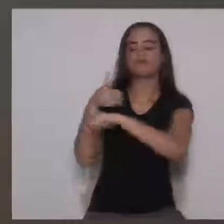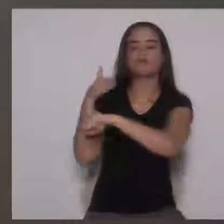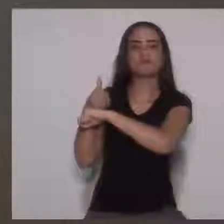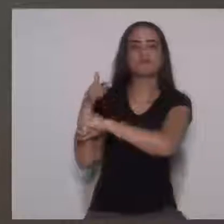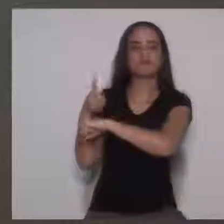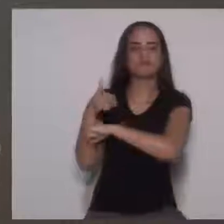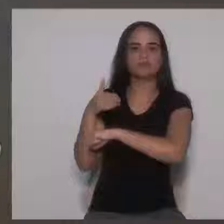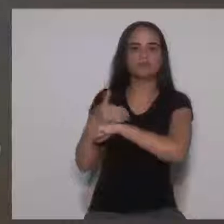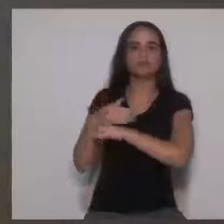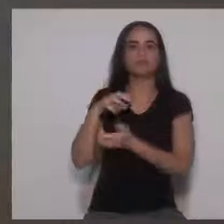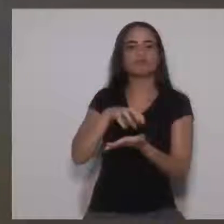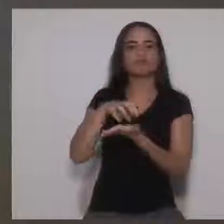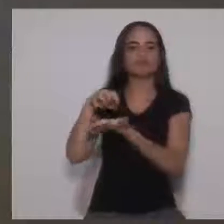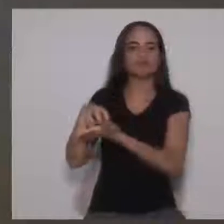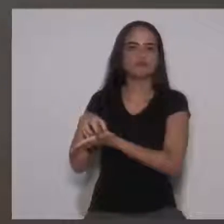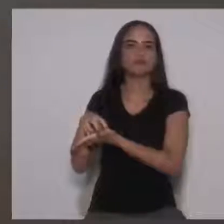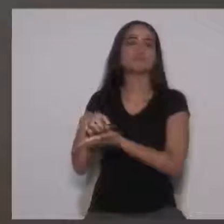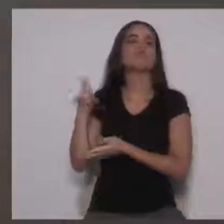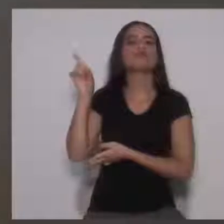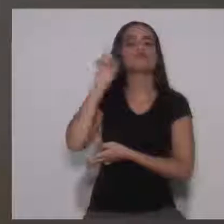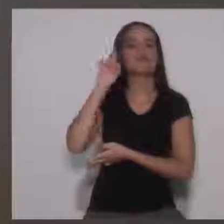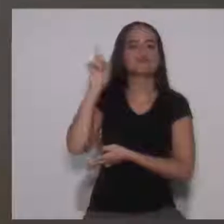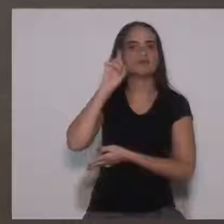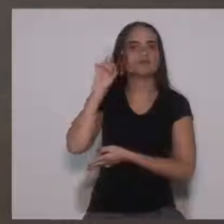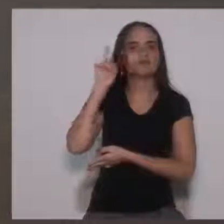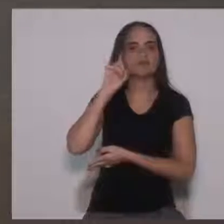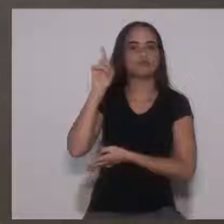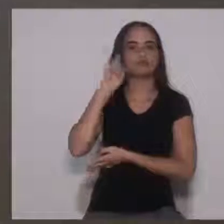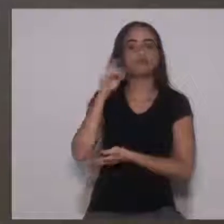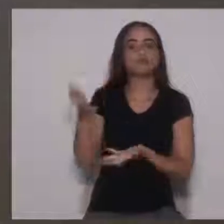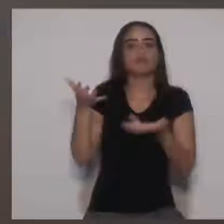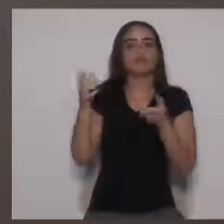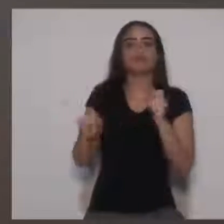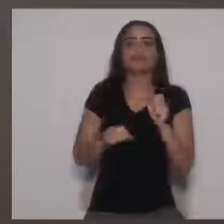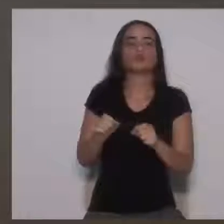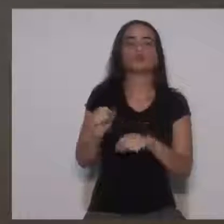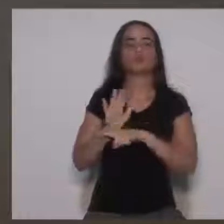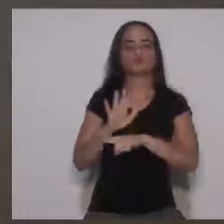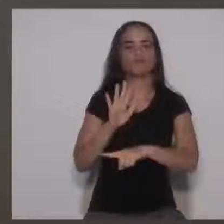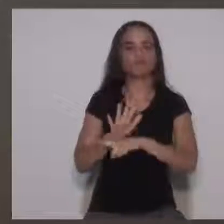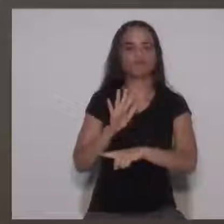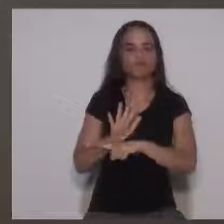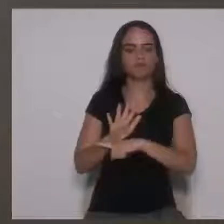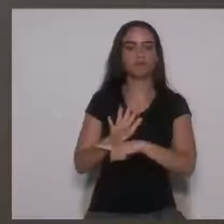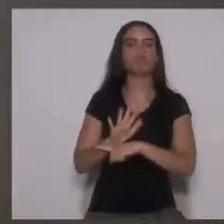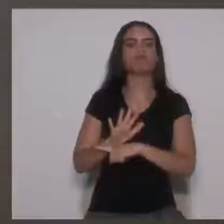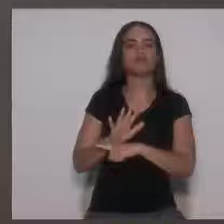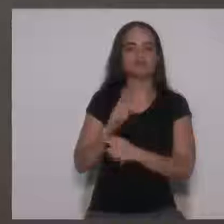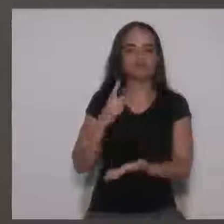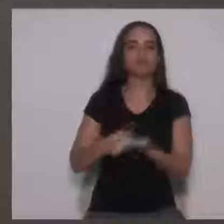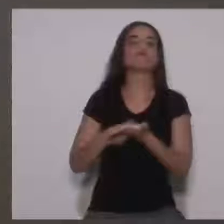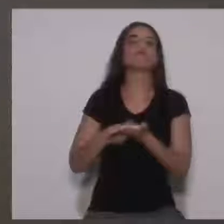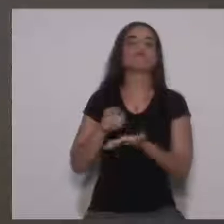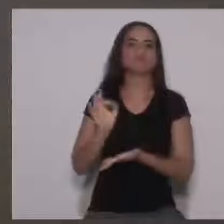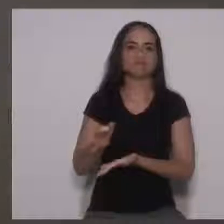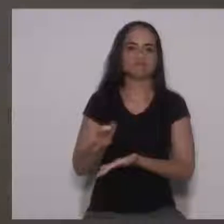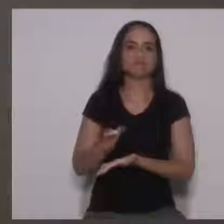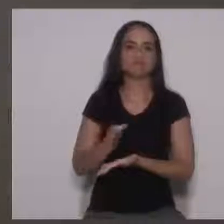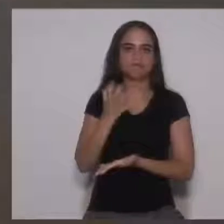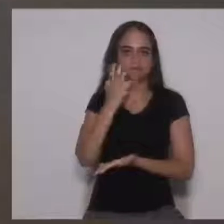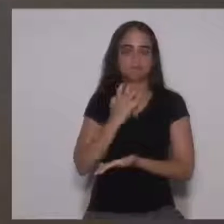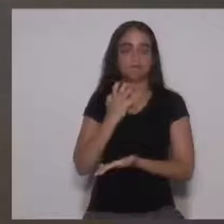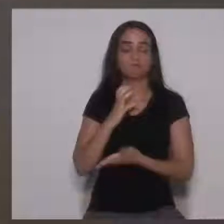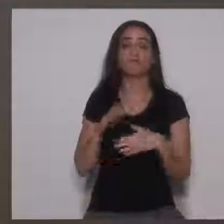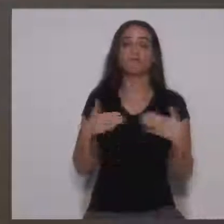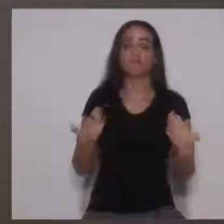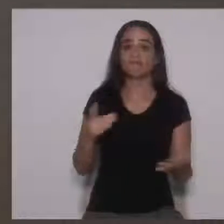lá no dia a dia, que queiram contribuir de uma forma mais compromissada, né? Então